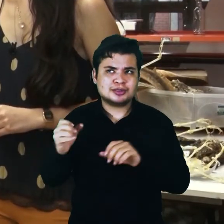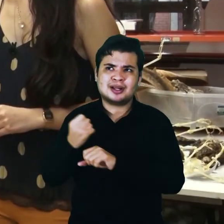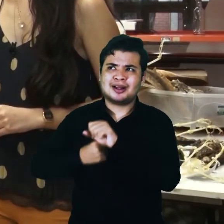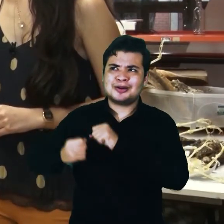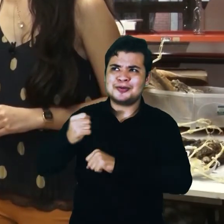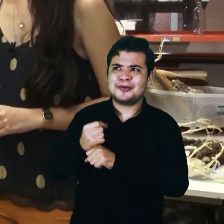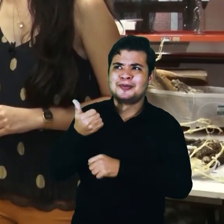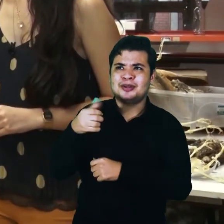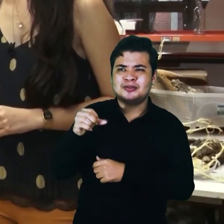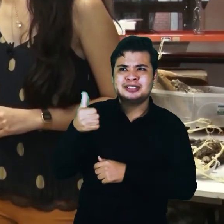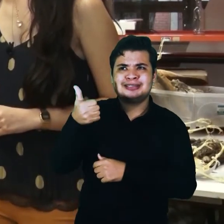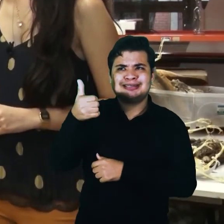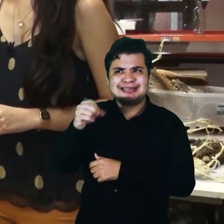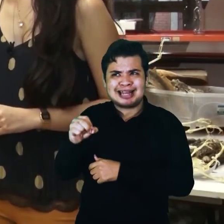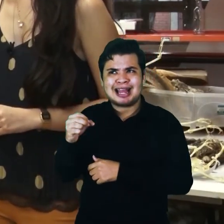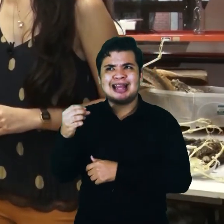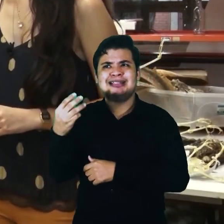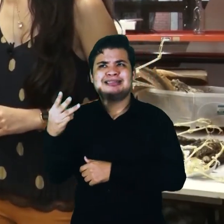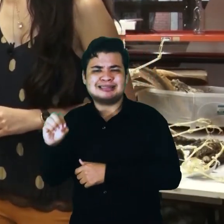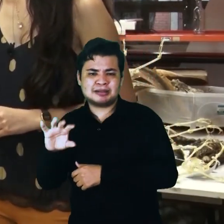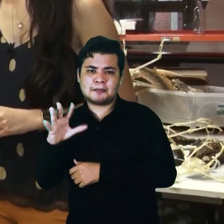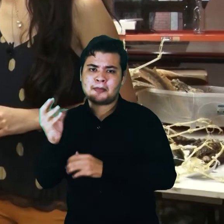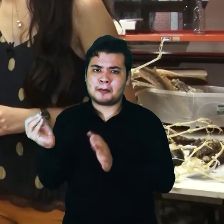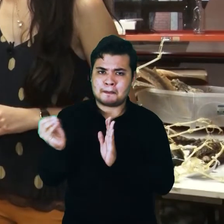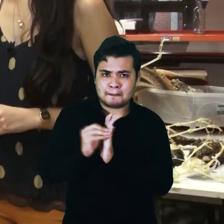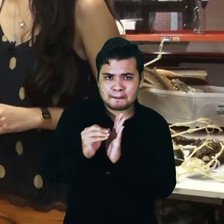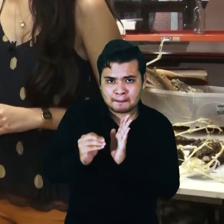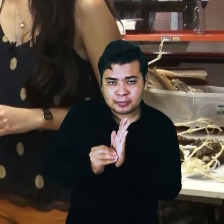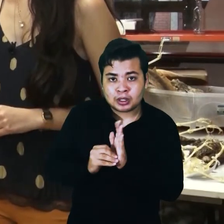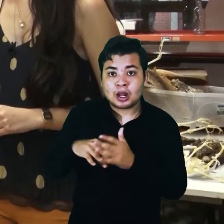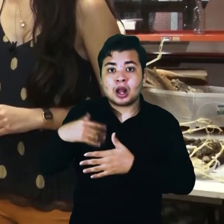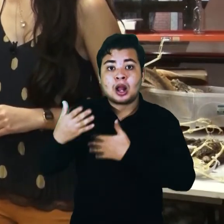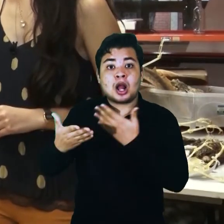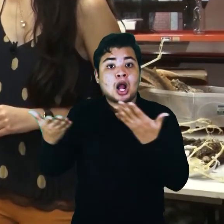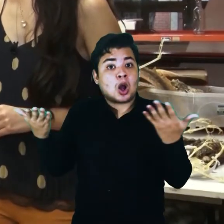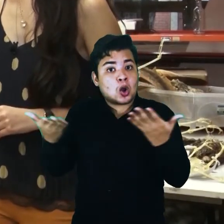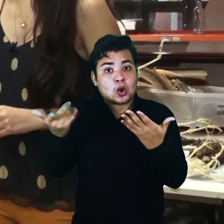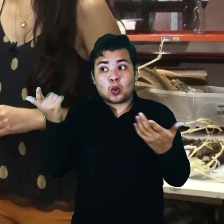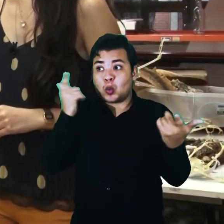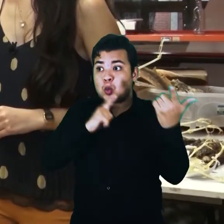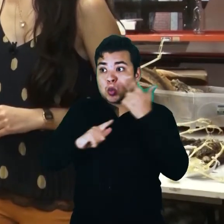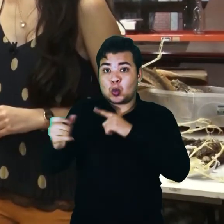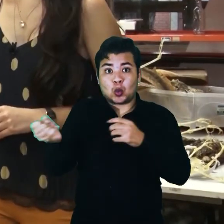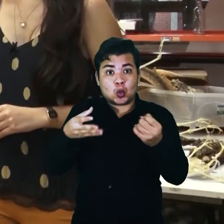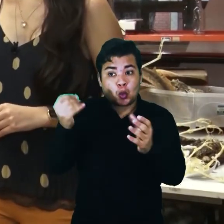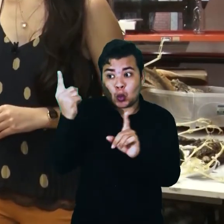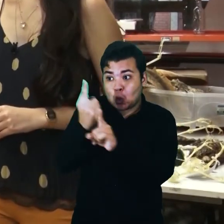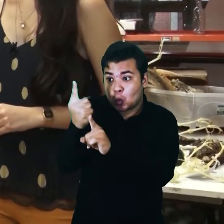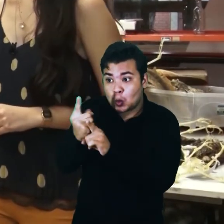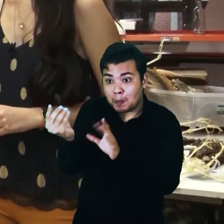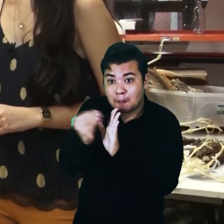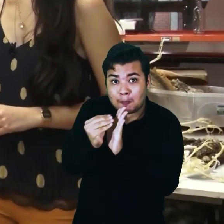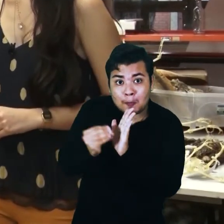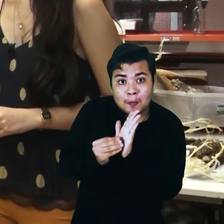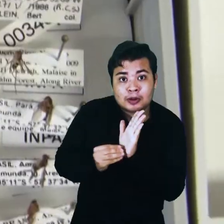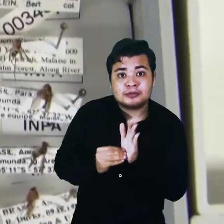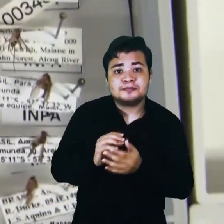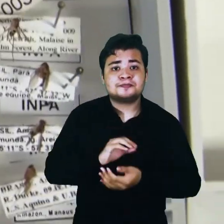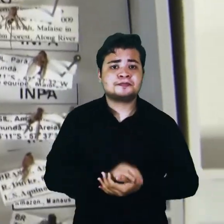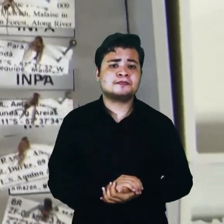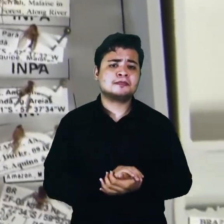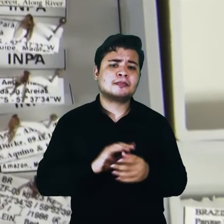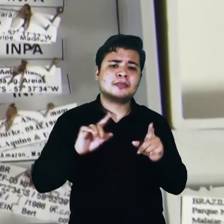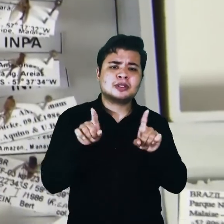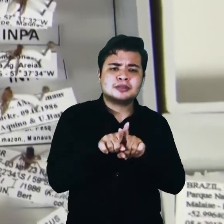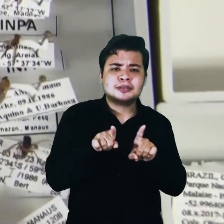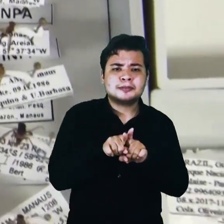1910, 1930, que nunca mais foi coletado, nós estamos coletando agora recentemente. Legal. Temos muitos registros novos